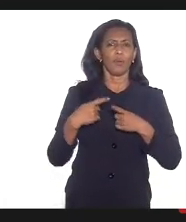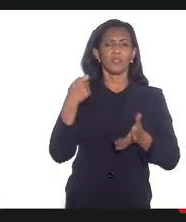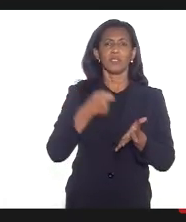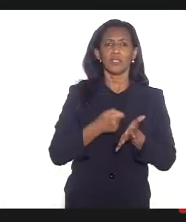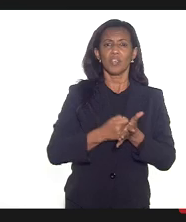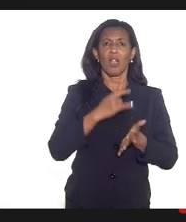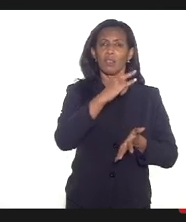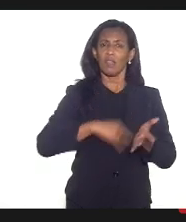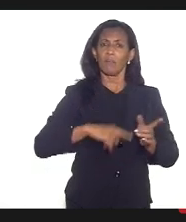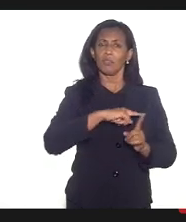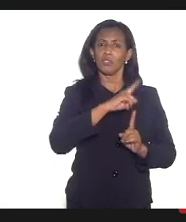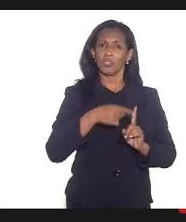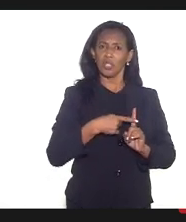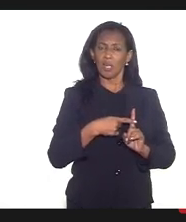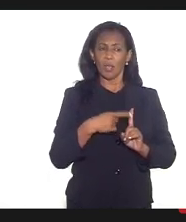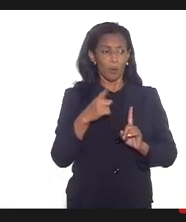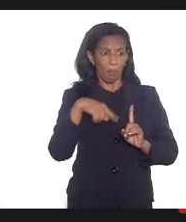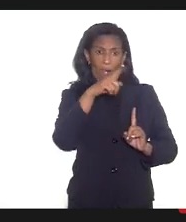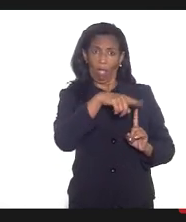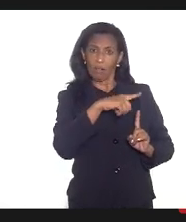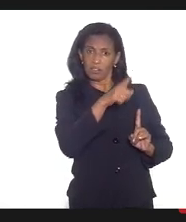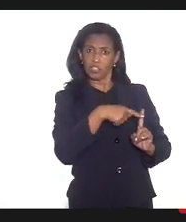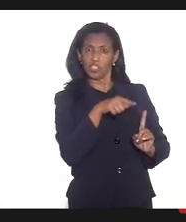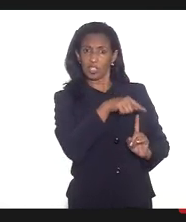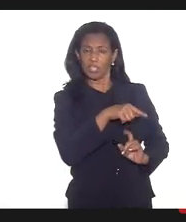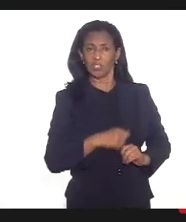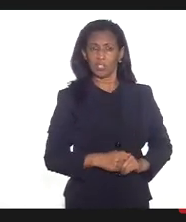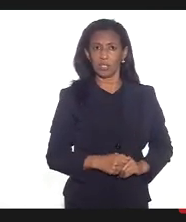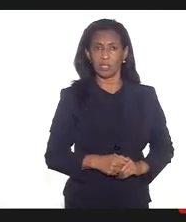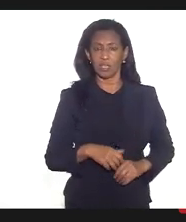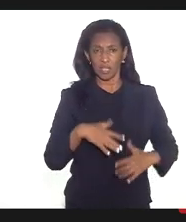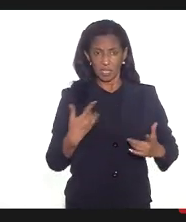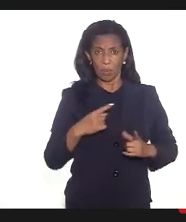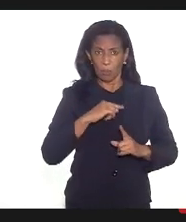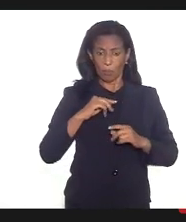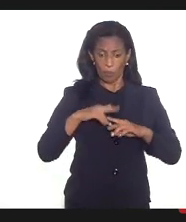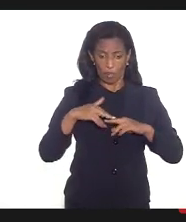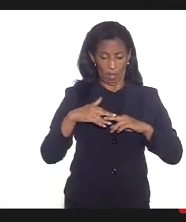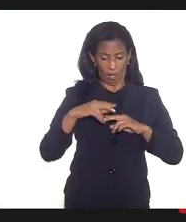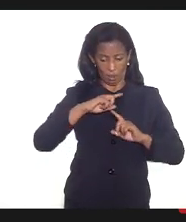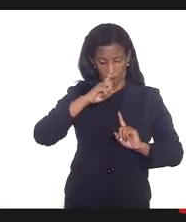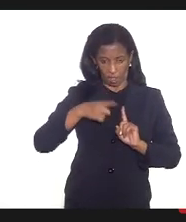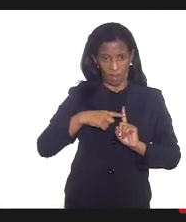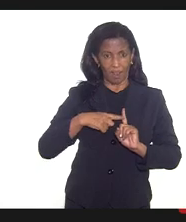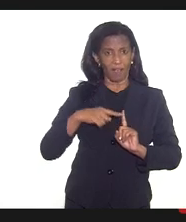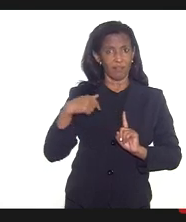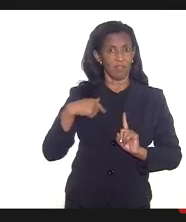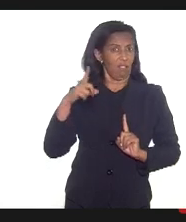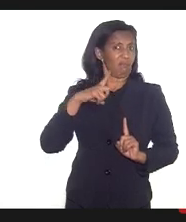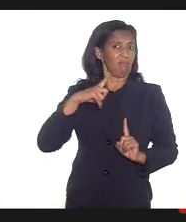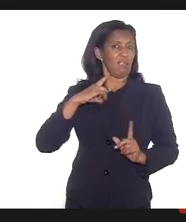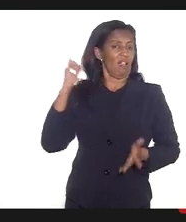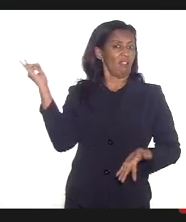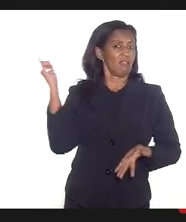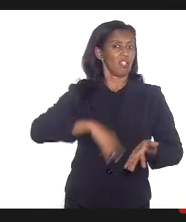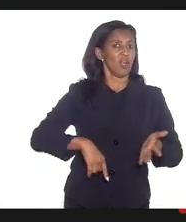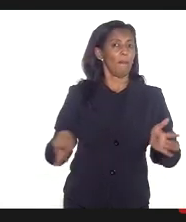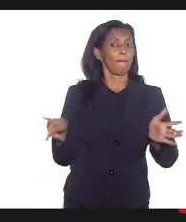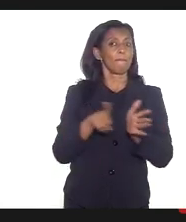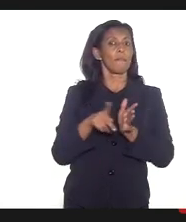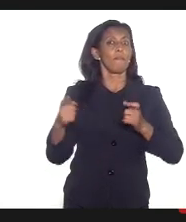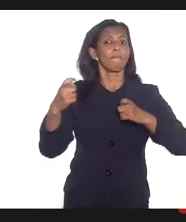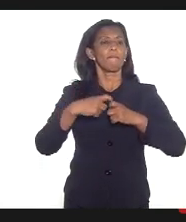exige o atestado para gestante por ela ser gestantes Então por ela estar gestante existe o Atestado